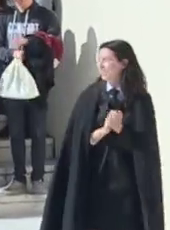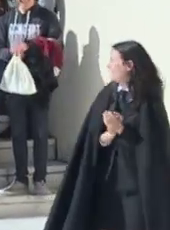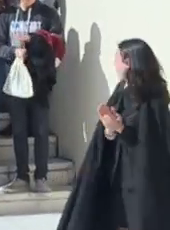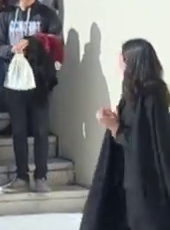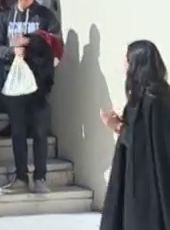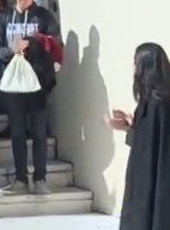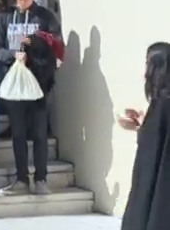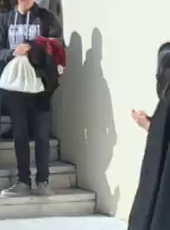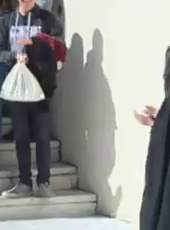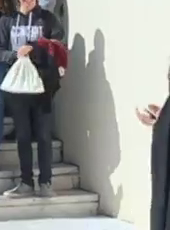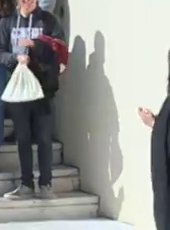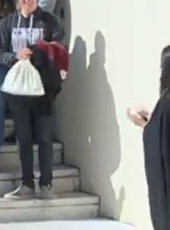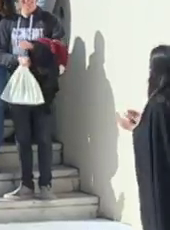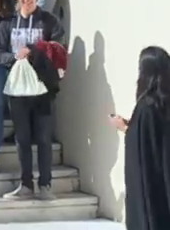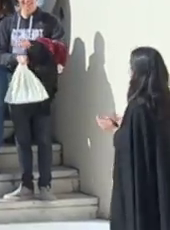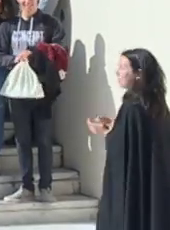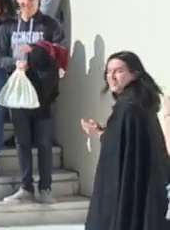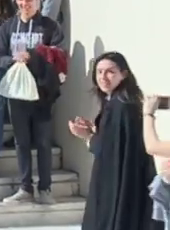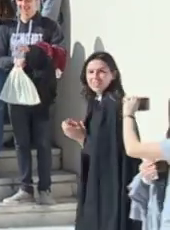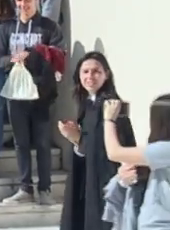prestação de serviços à comunidade.